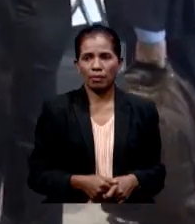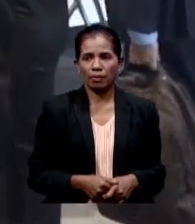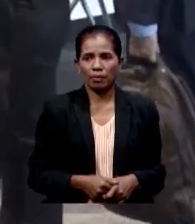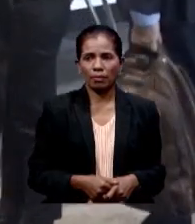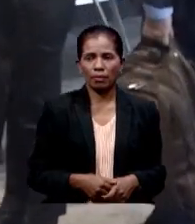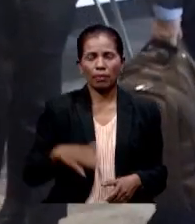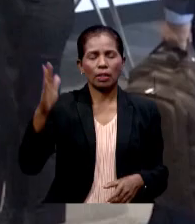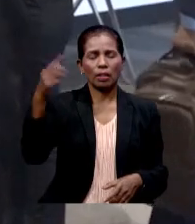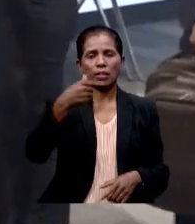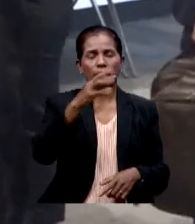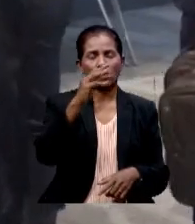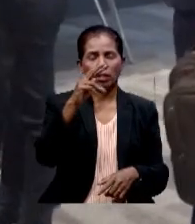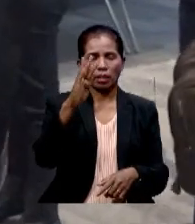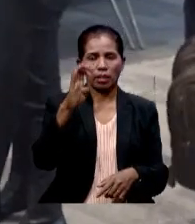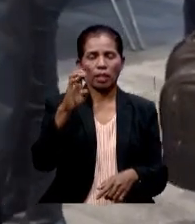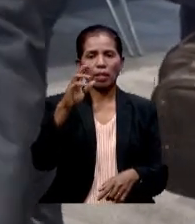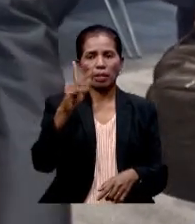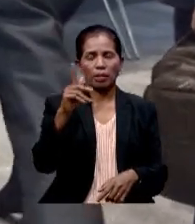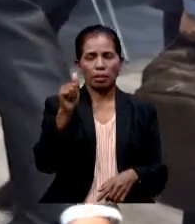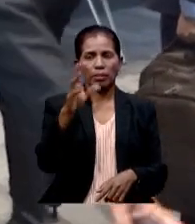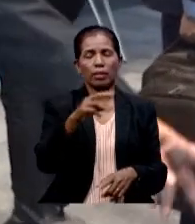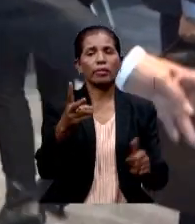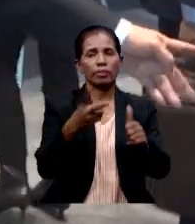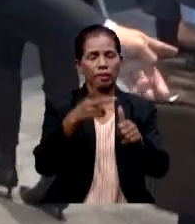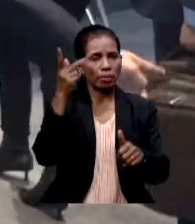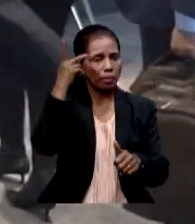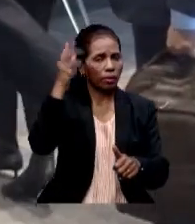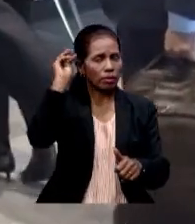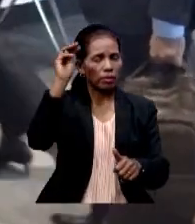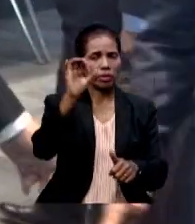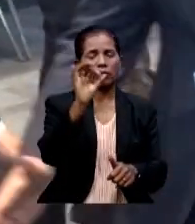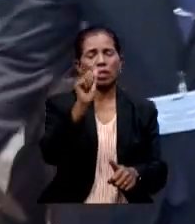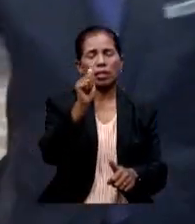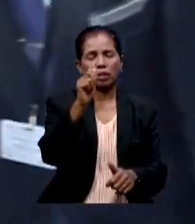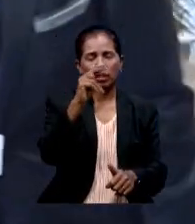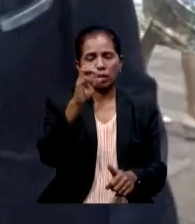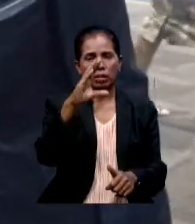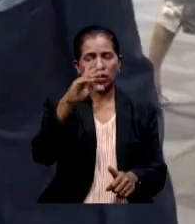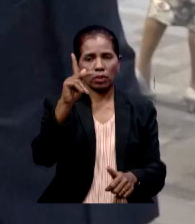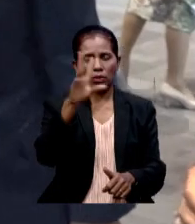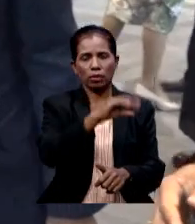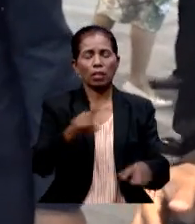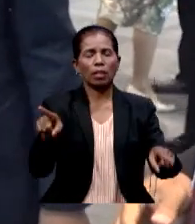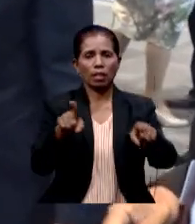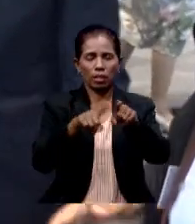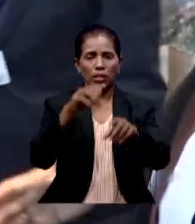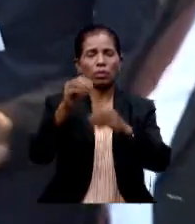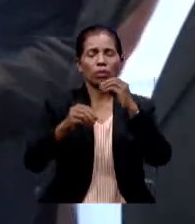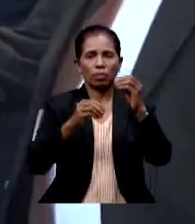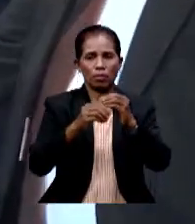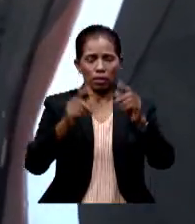Ia Genebra, Suíça, vice-primeiro-ministro Francisco Calboa de Lai, nebehane São Mó, sefe negociador, conaba